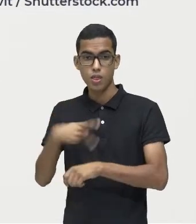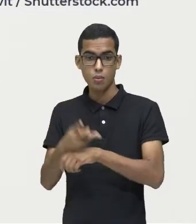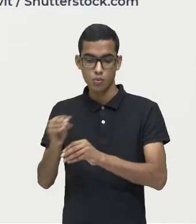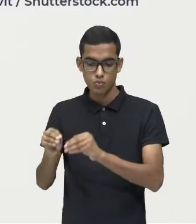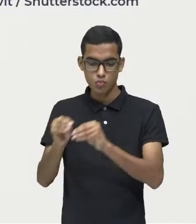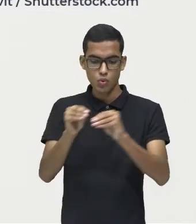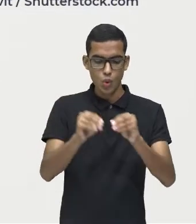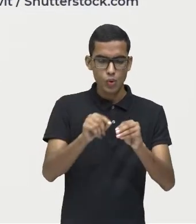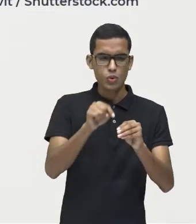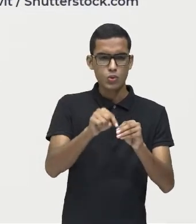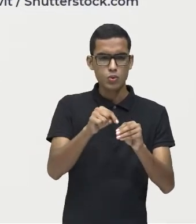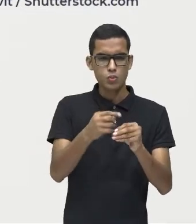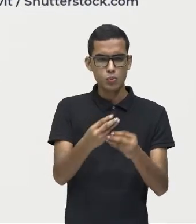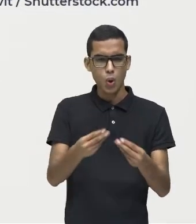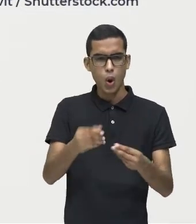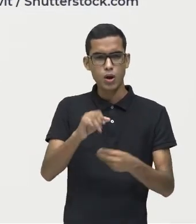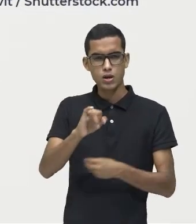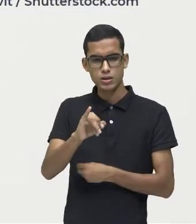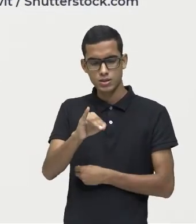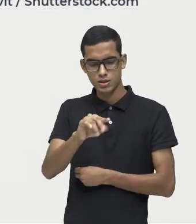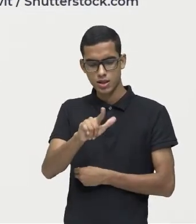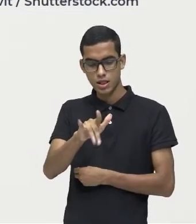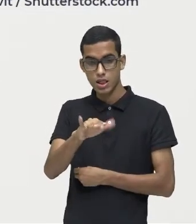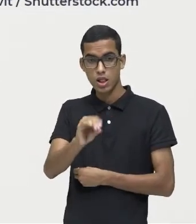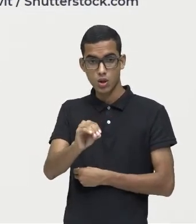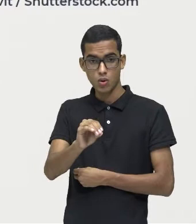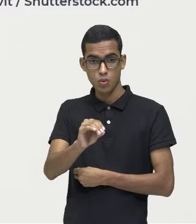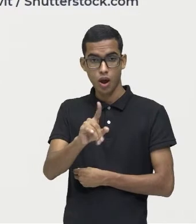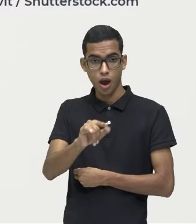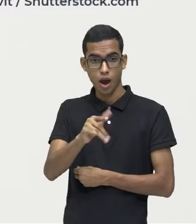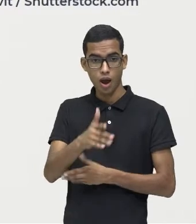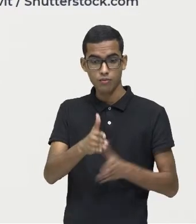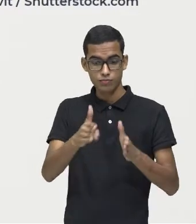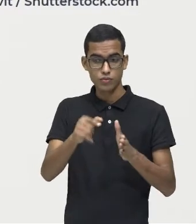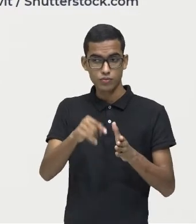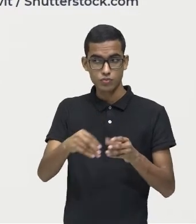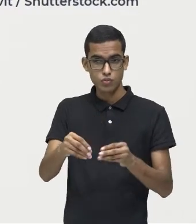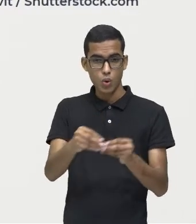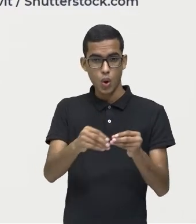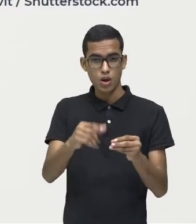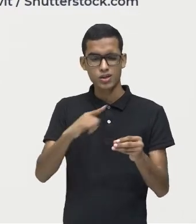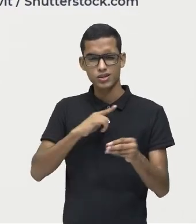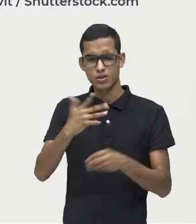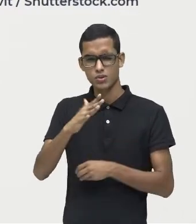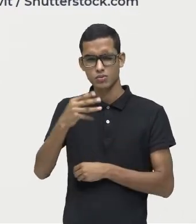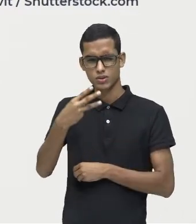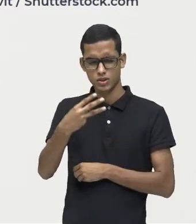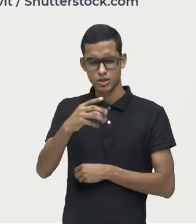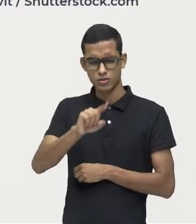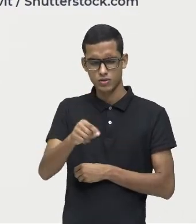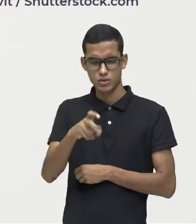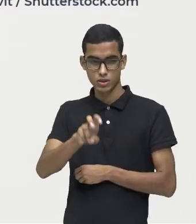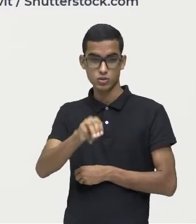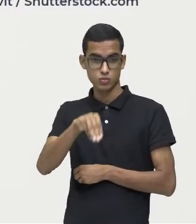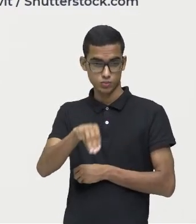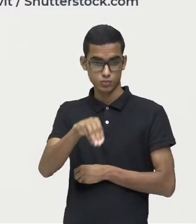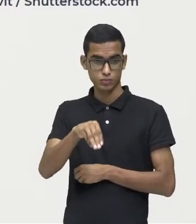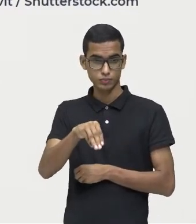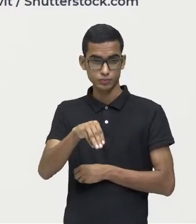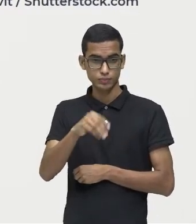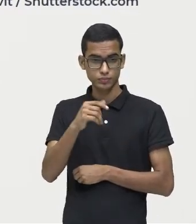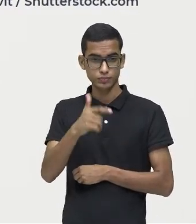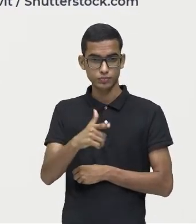O íleo é a terceira parte do intestino delgado, que possui cerca de 3,5 metros. Tá? Então, a gente tem aqui,